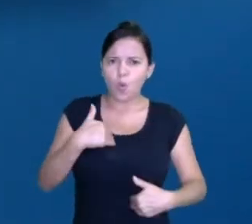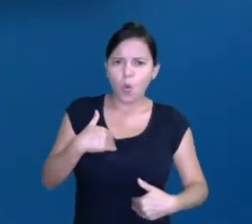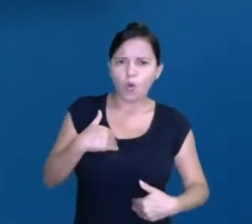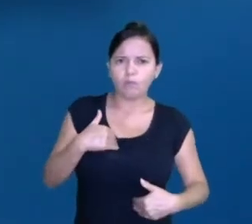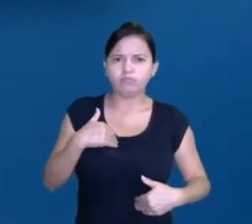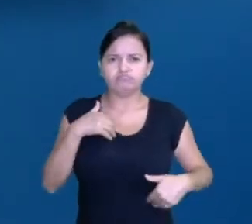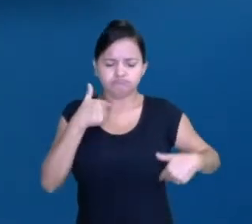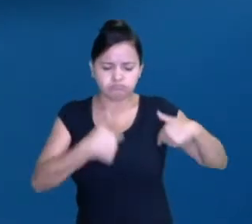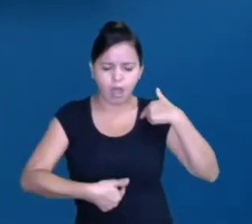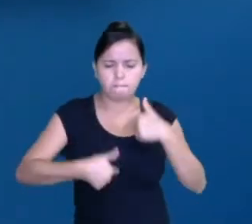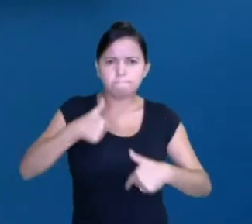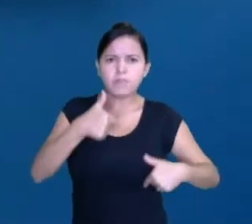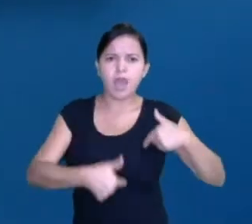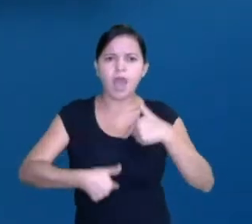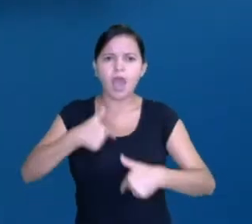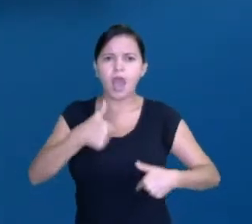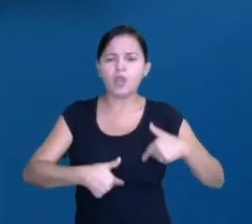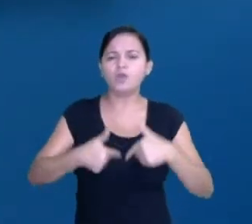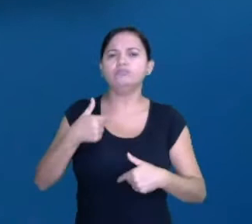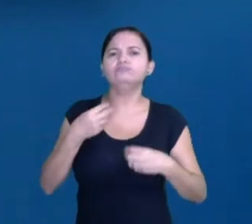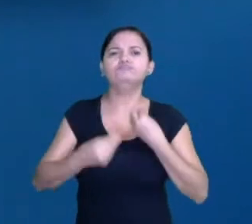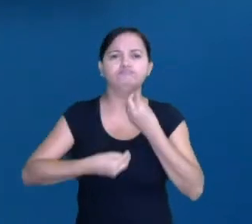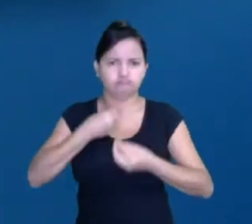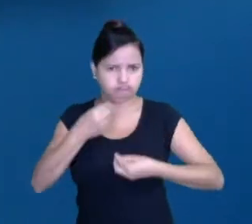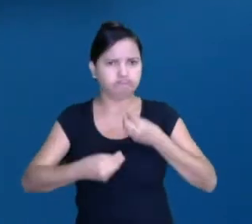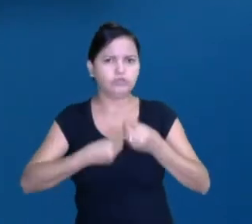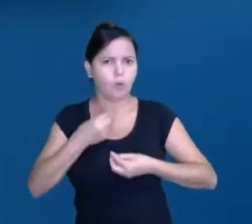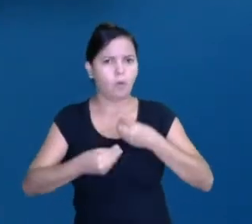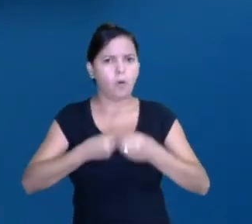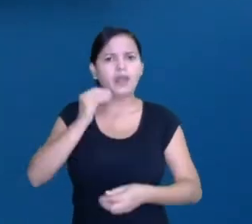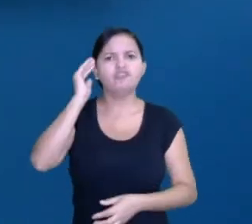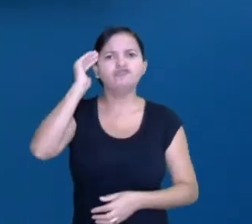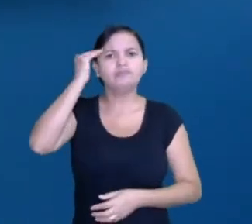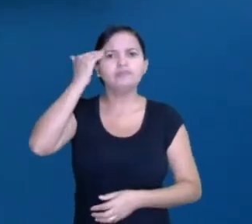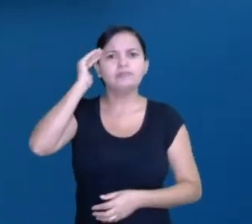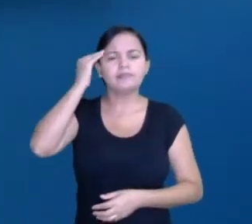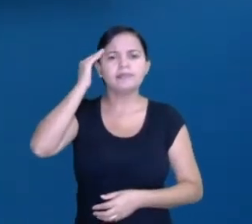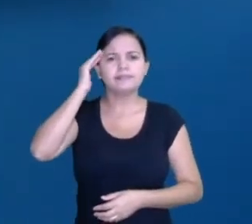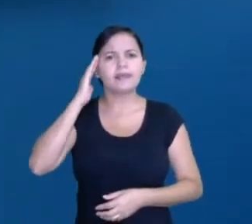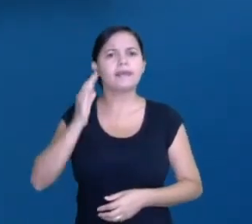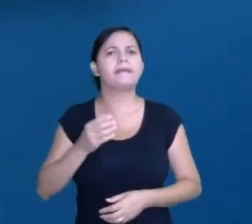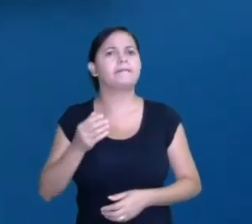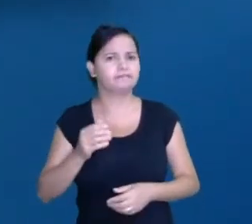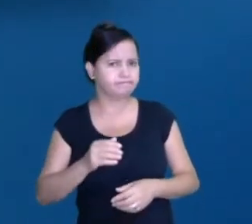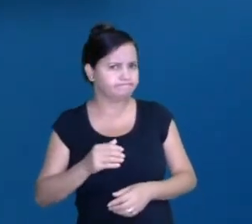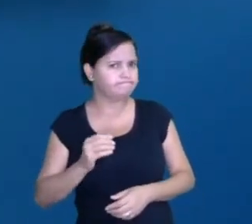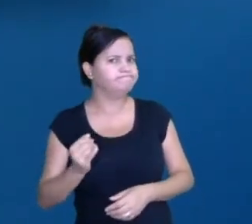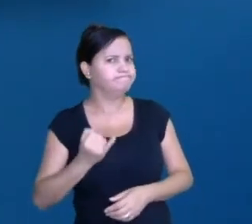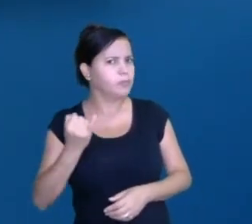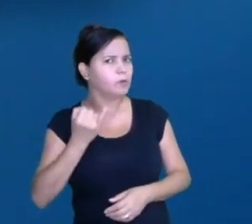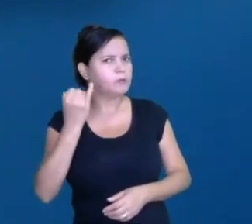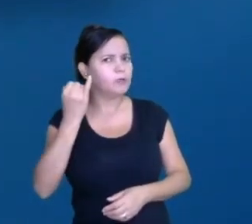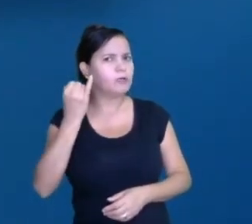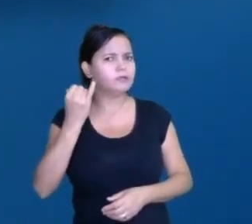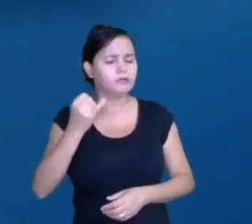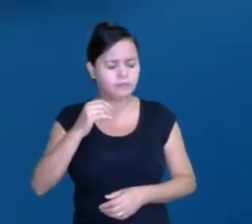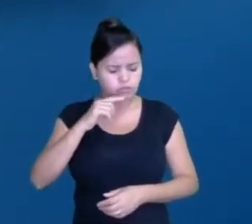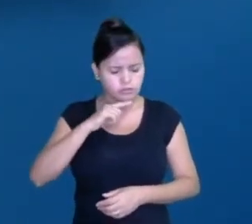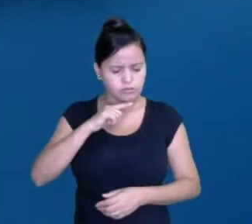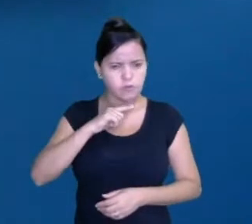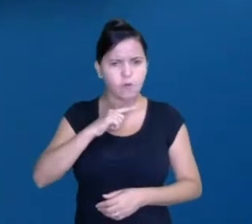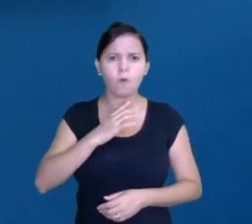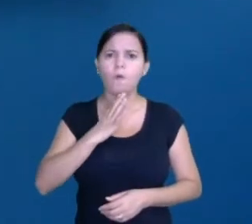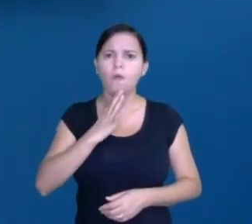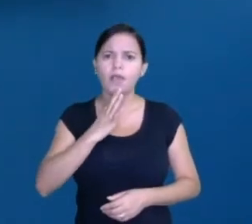mais palatável, ficar mais compreensível, que a gente possa compreender e interpretar de uma forma que fique o quê? Mais acessível à